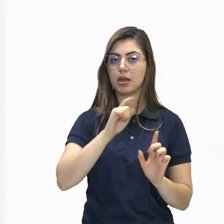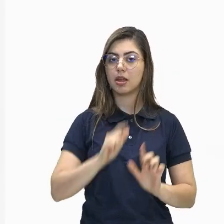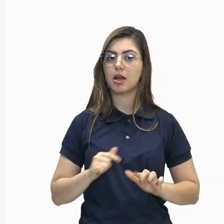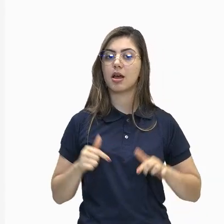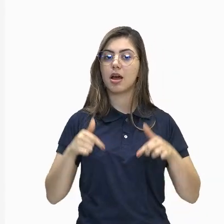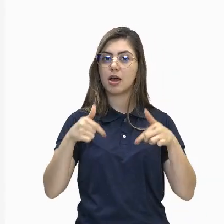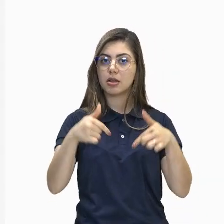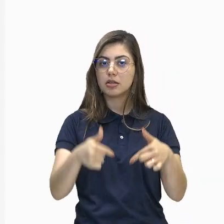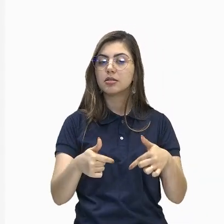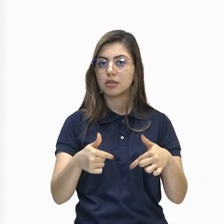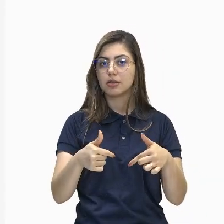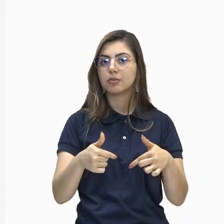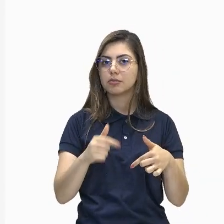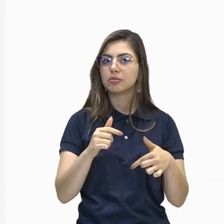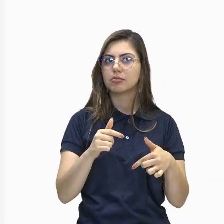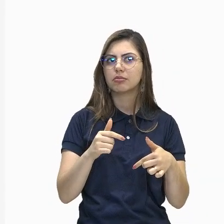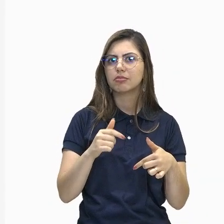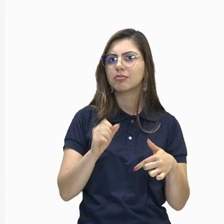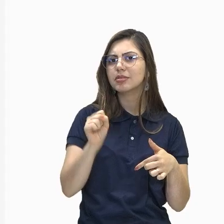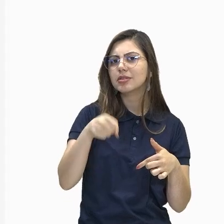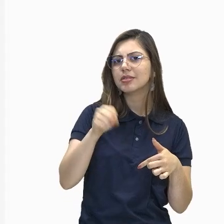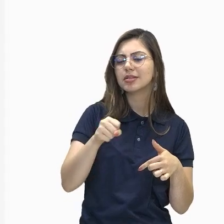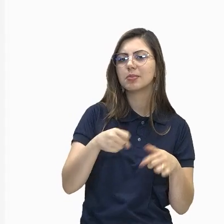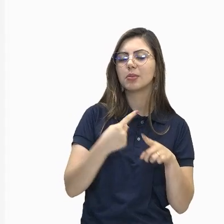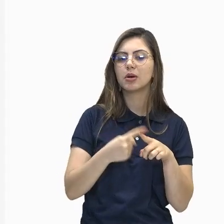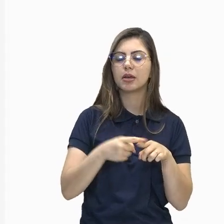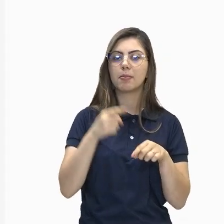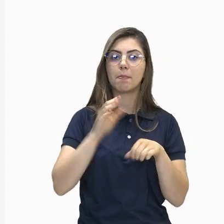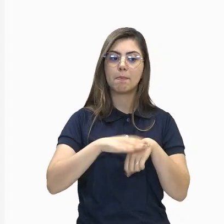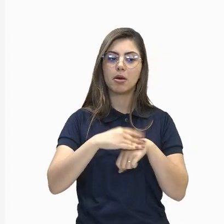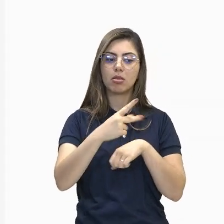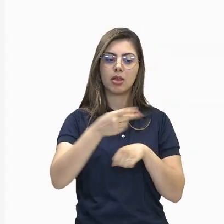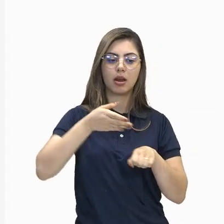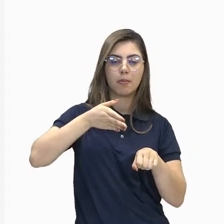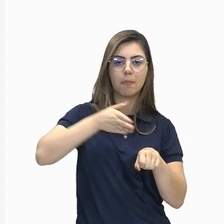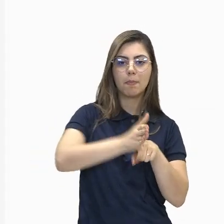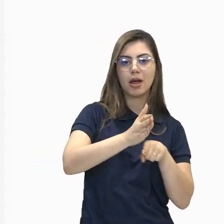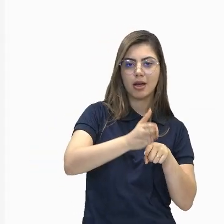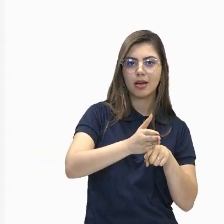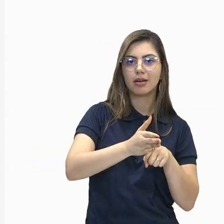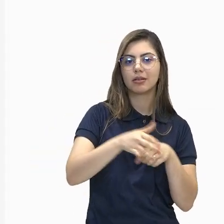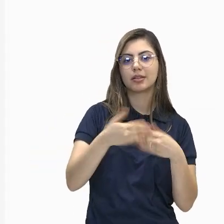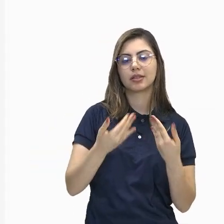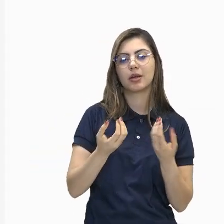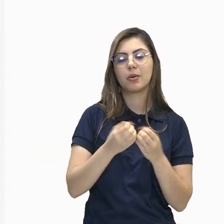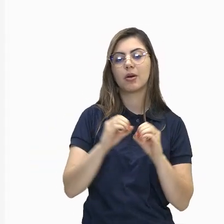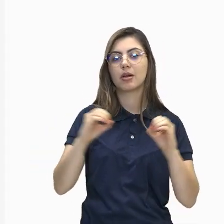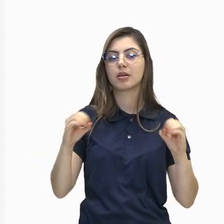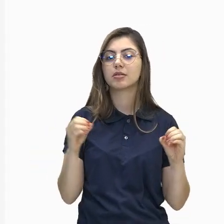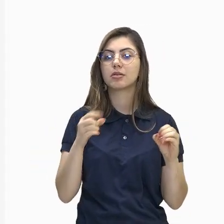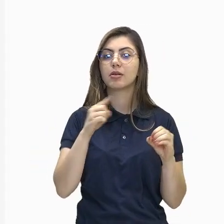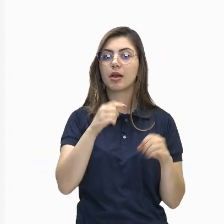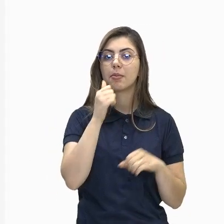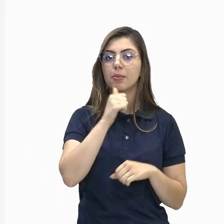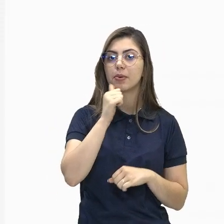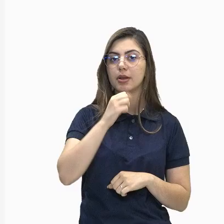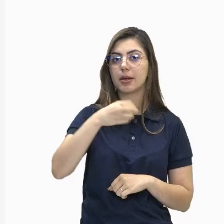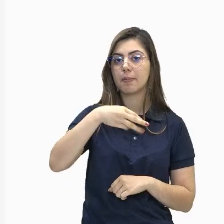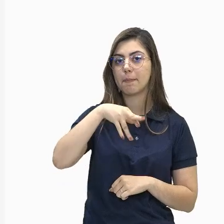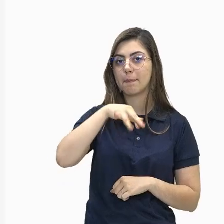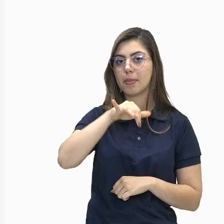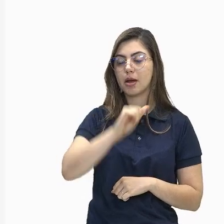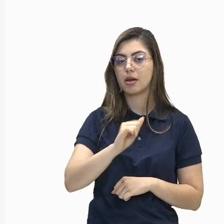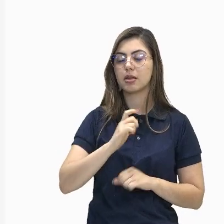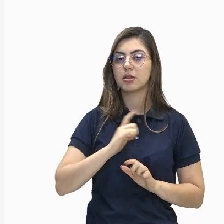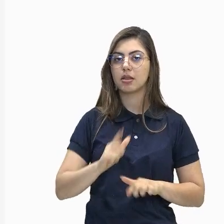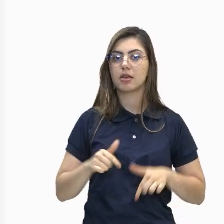expressa pelo verbo cortar? Sim. Então, nós temos aqui uma oração em que a Maria realiza a ação